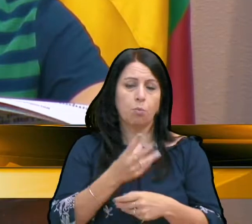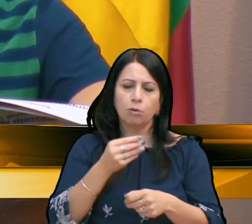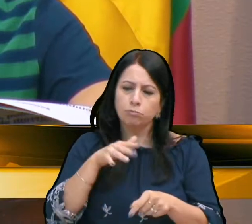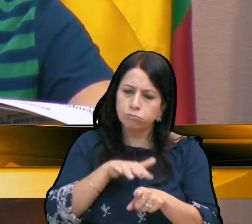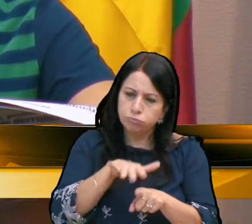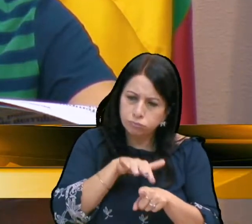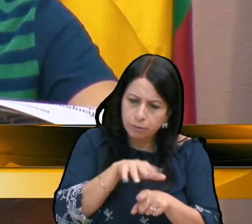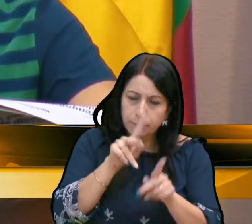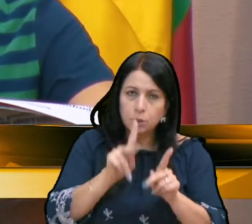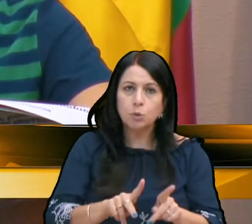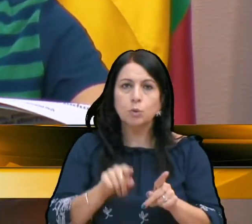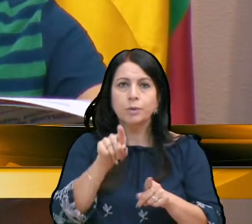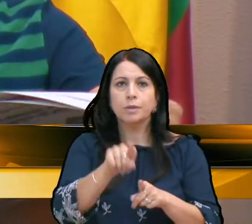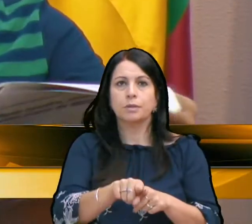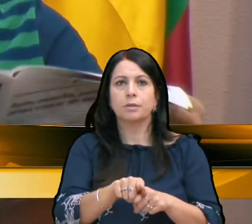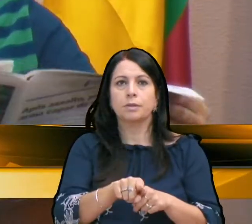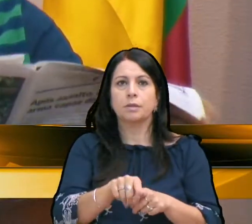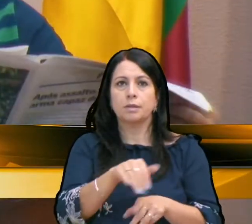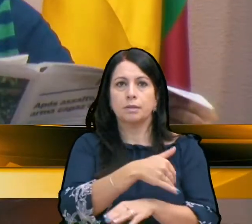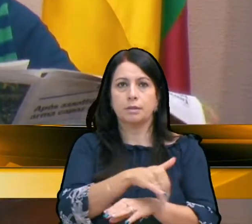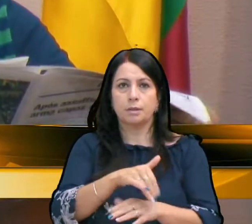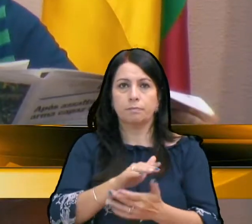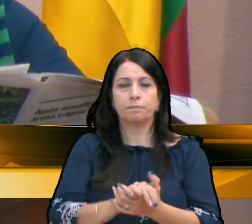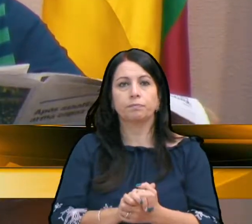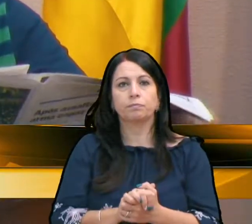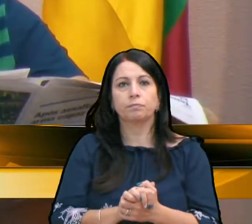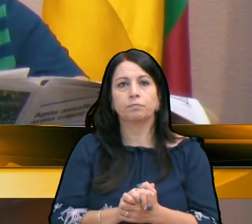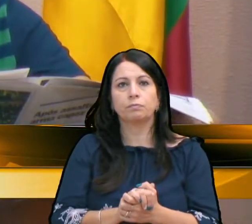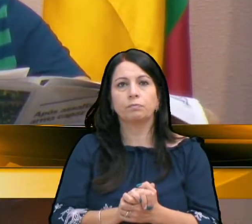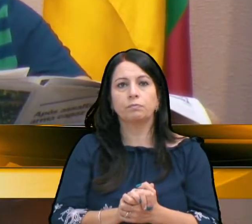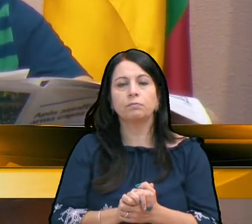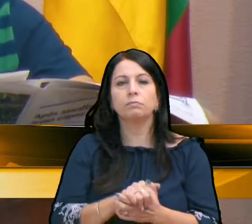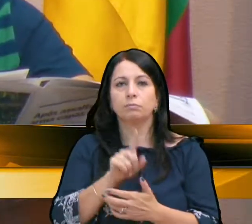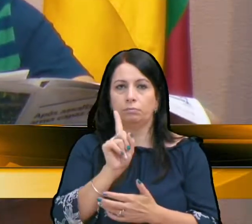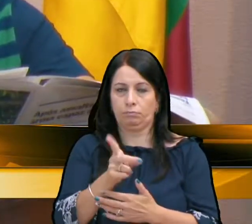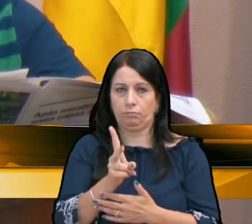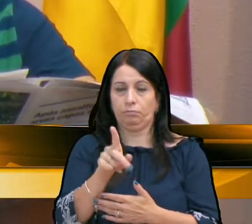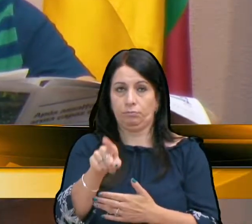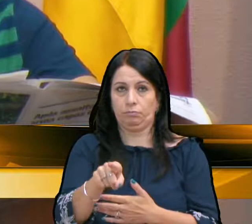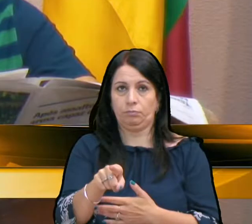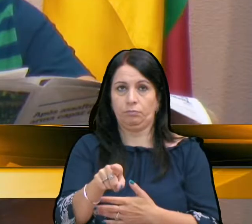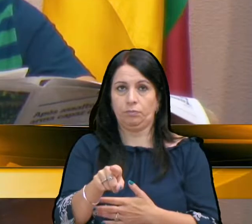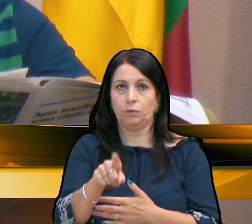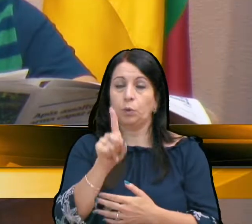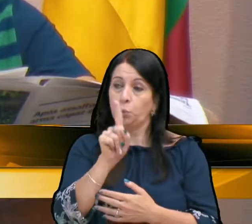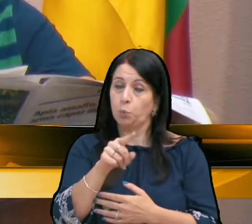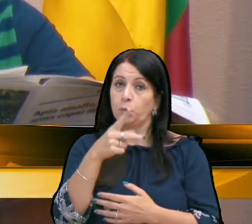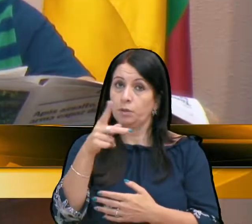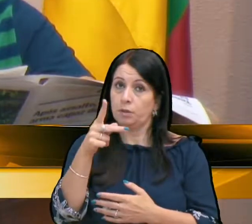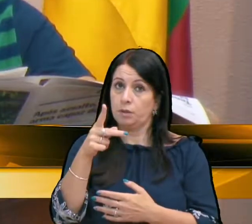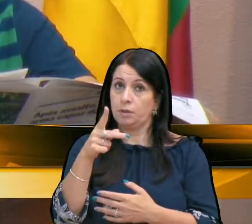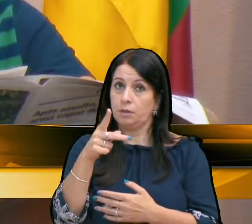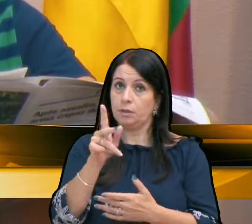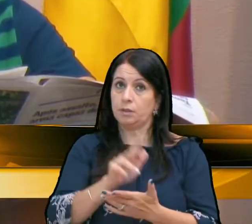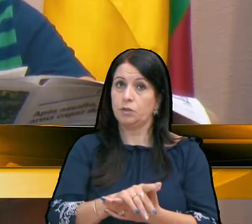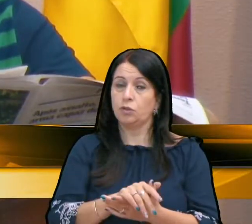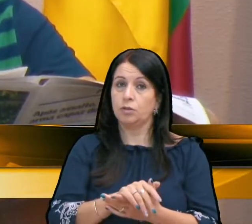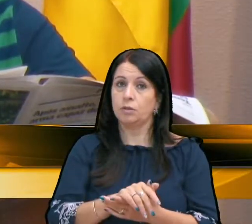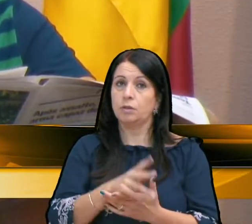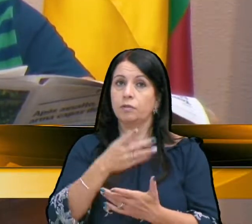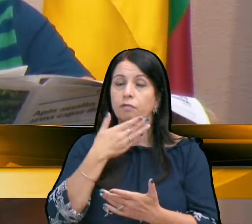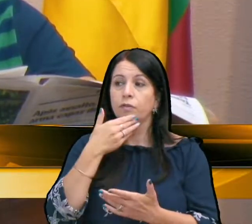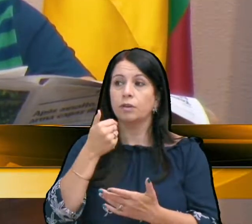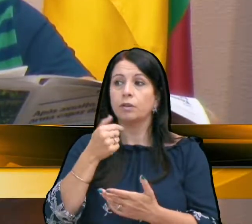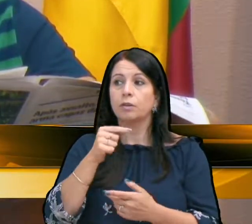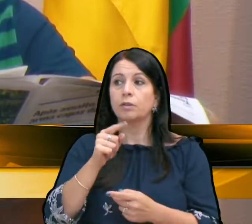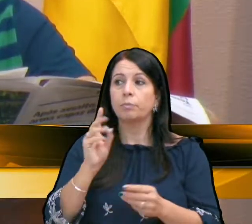participação, milhares de pessoas enchendo as ruas. Mesmo assim, um deles já foi arredado para a famosa